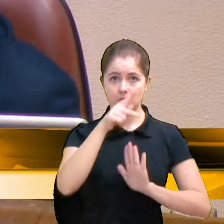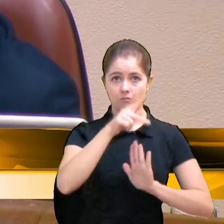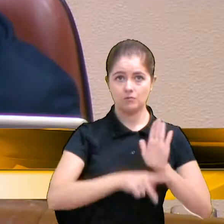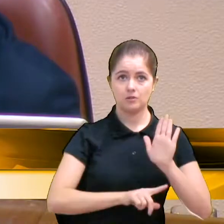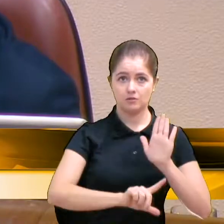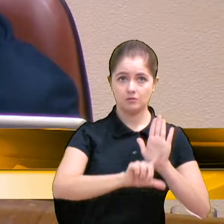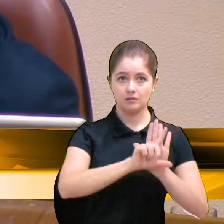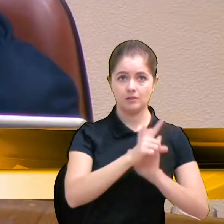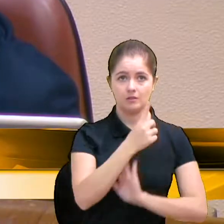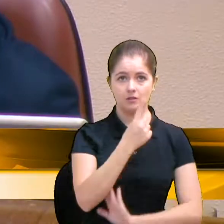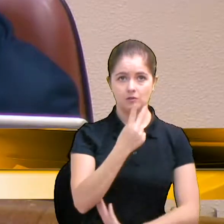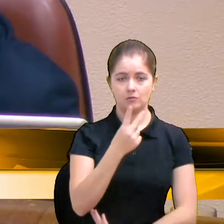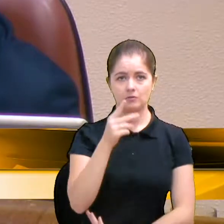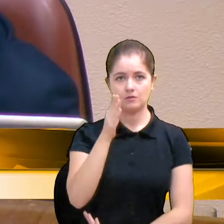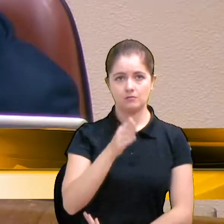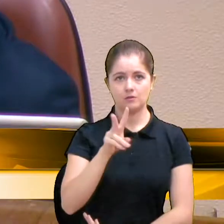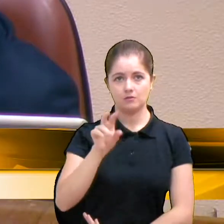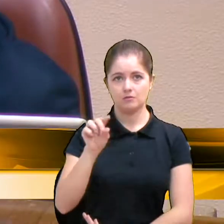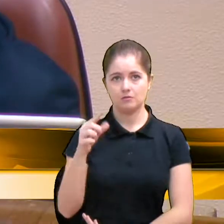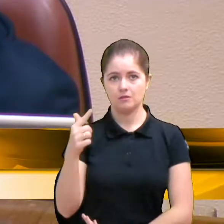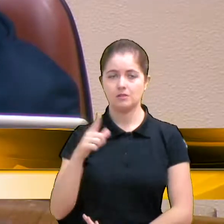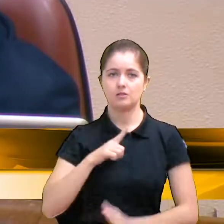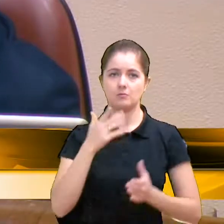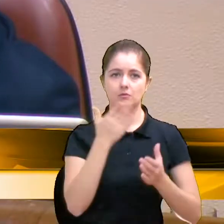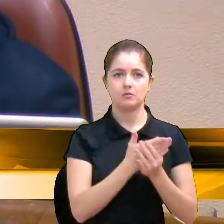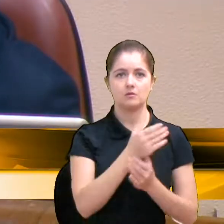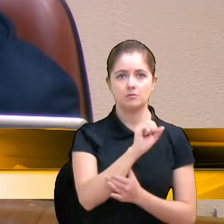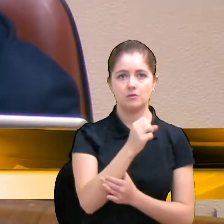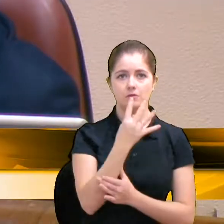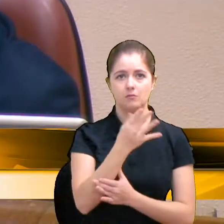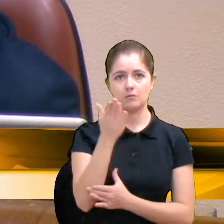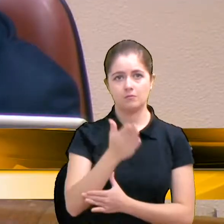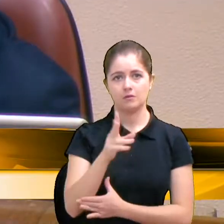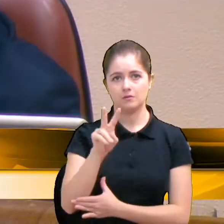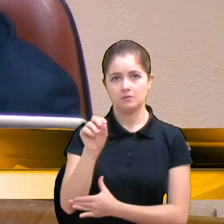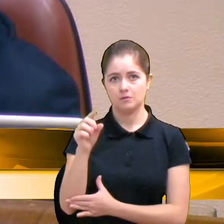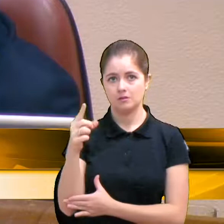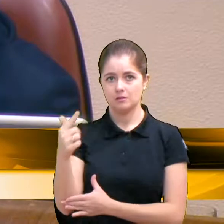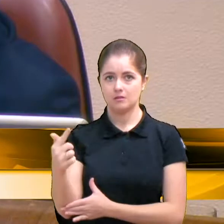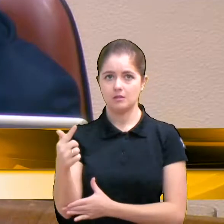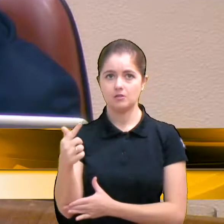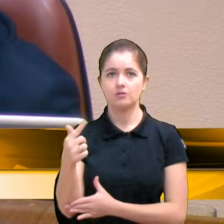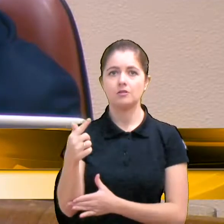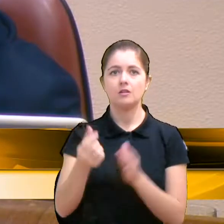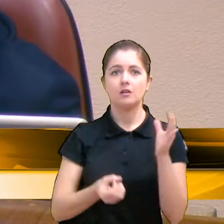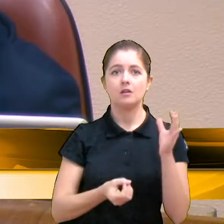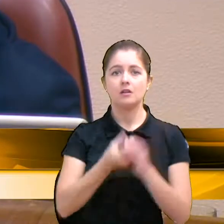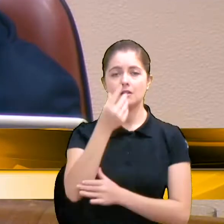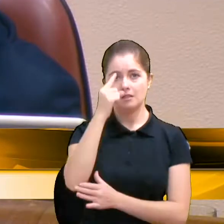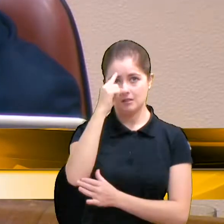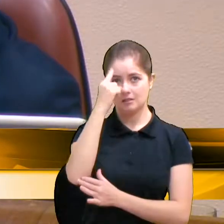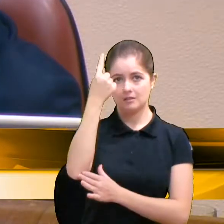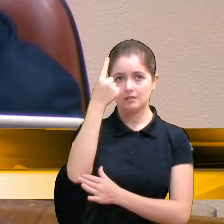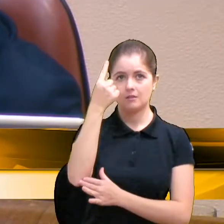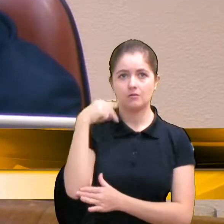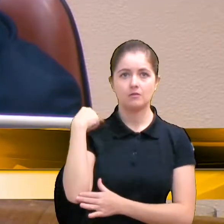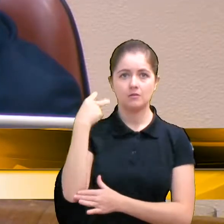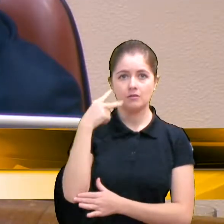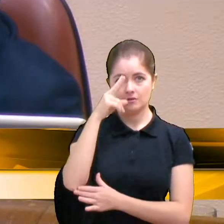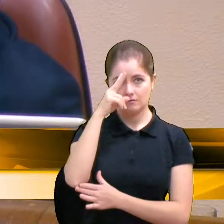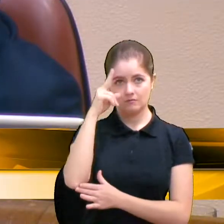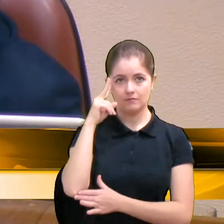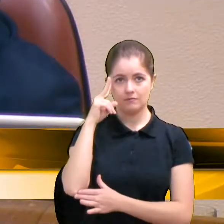número 12/2017, contido no processo número 84/2017, de autoria do vereador Velocino ex, que acresce artigo ao